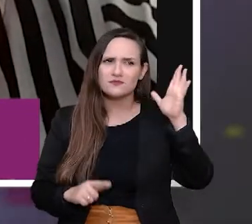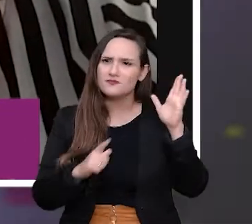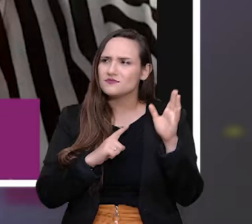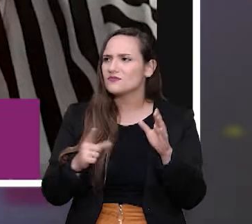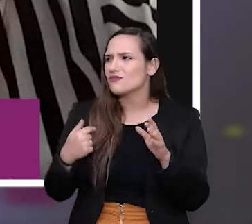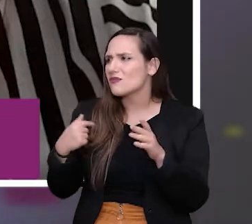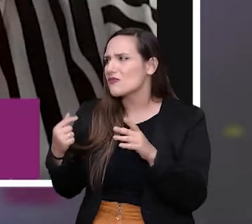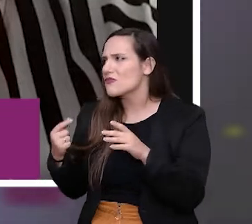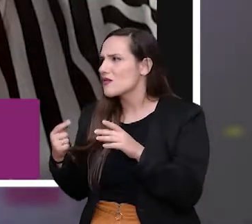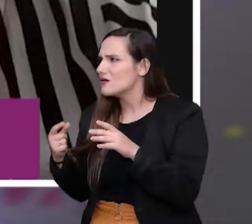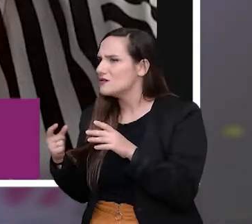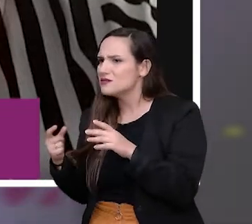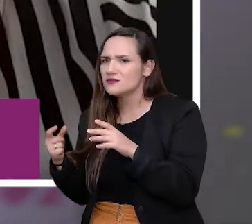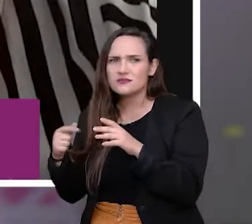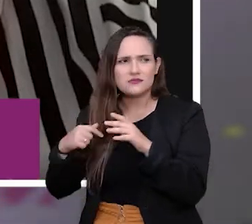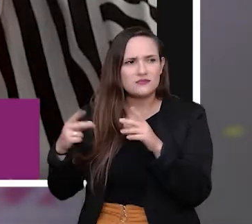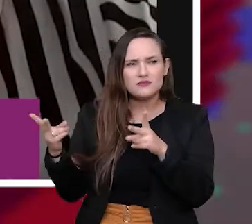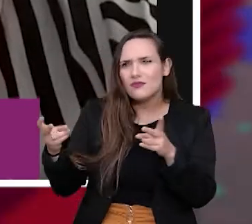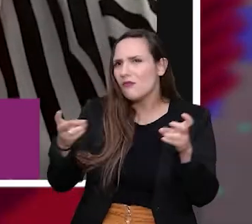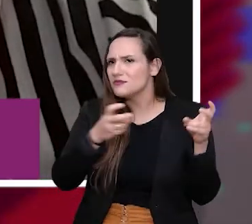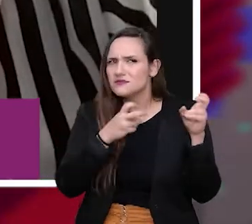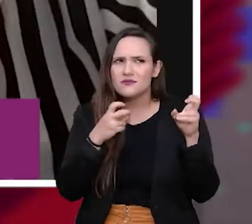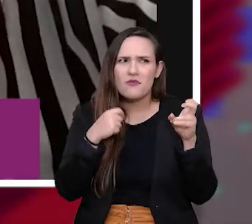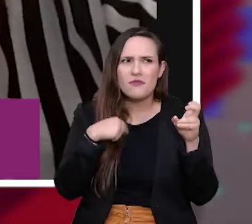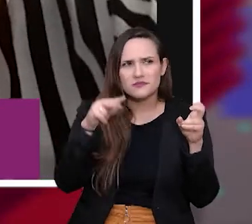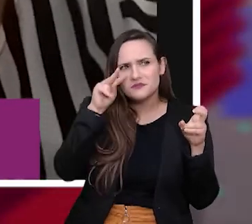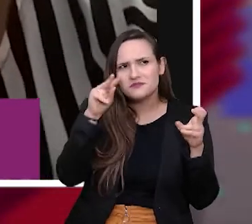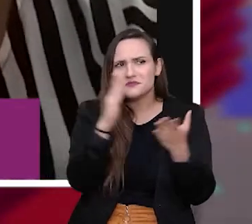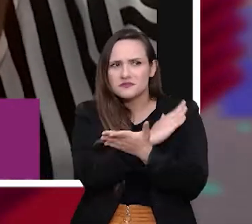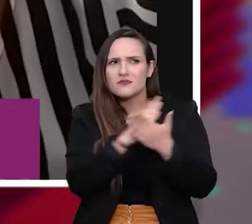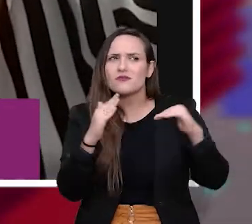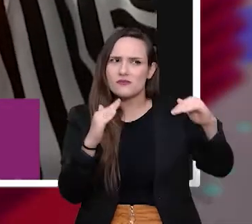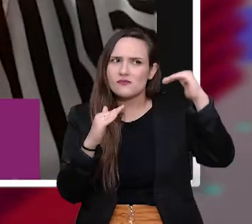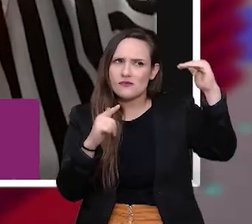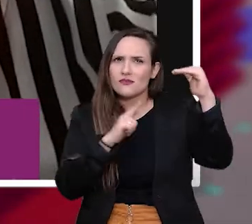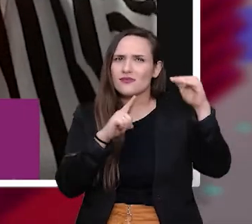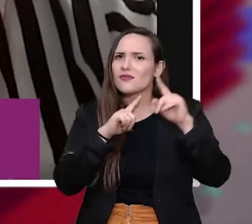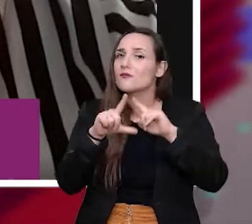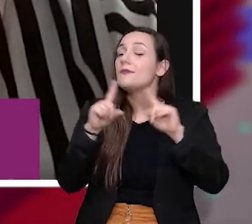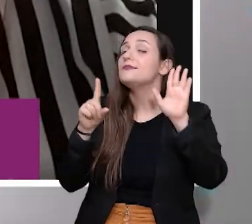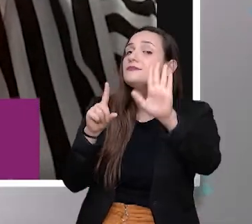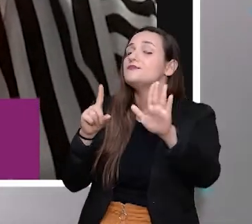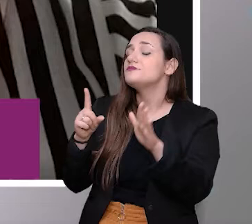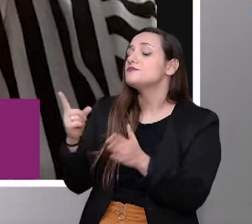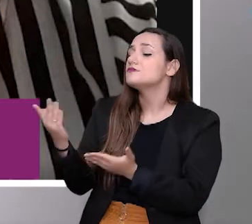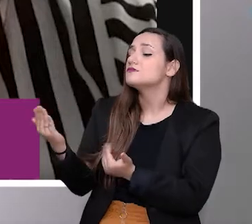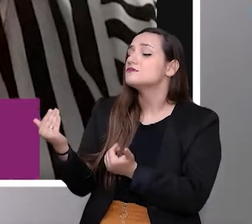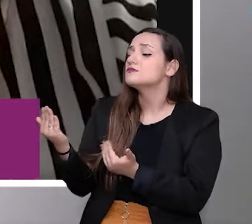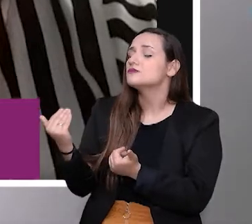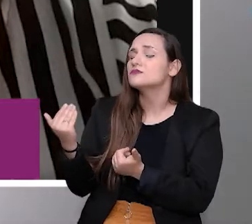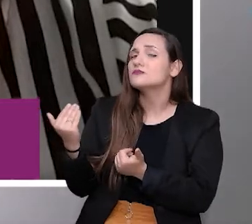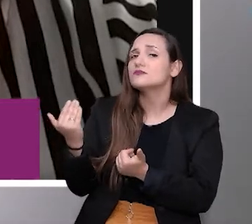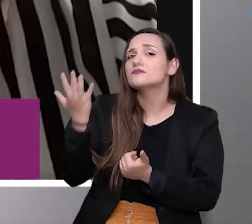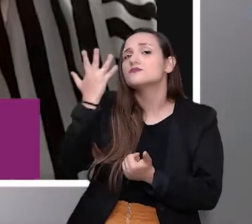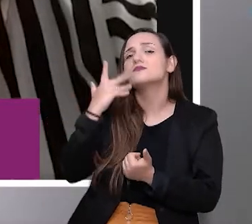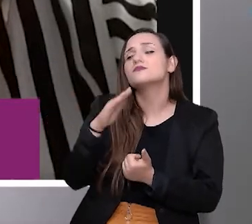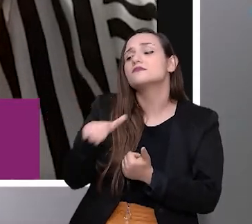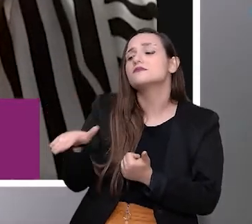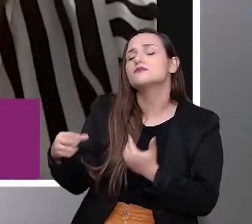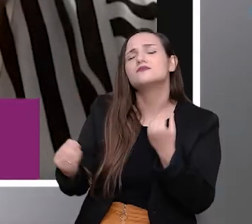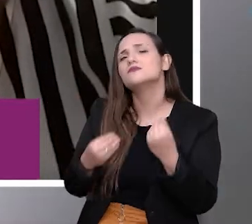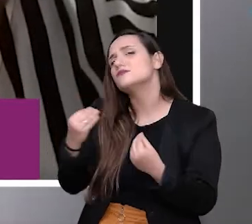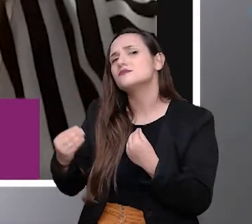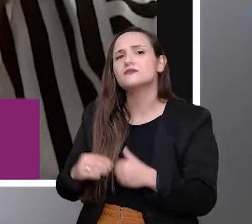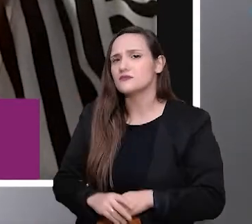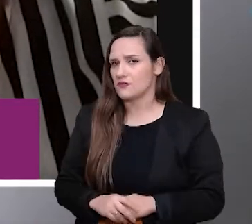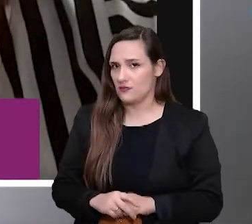muitos adultos, mas agora falando um pouco sobre as crianças e os adolescentes que estão com essa personalidade em